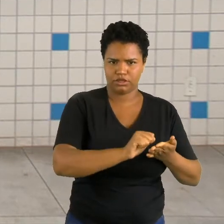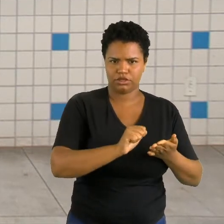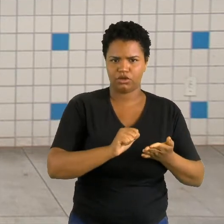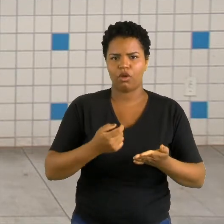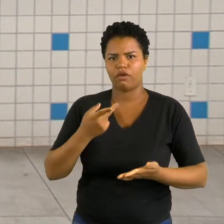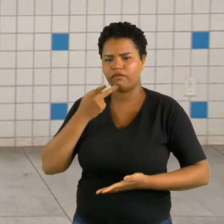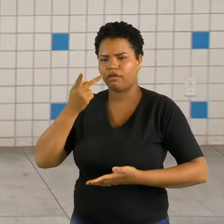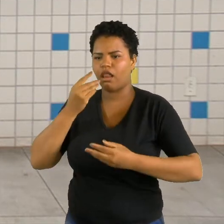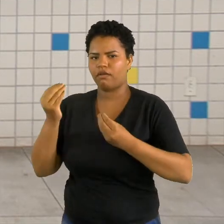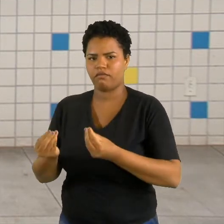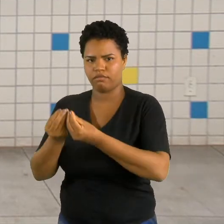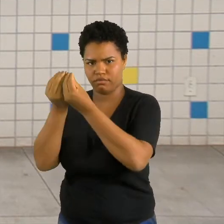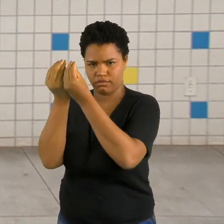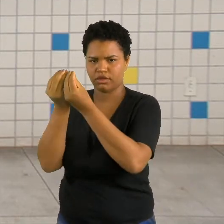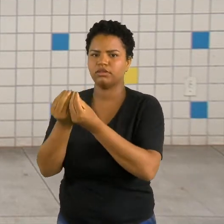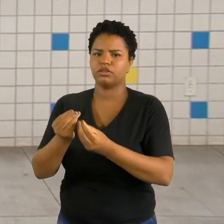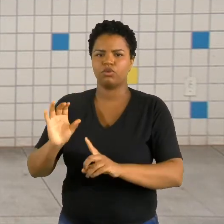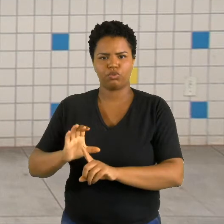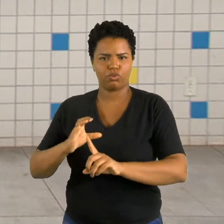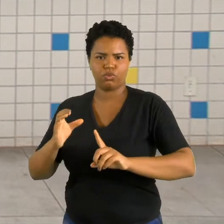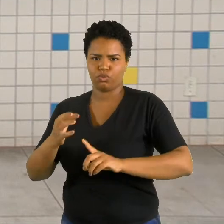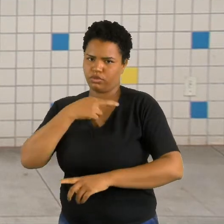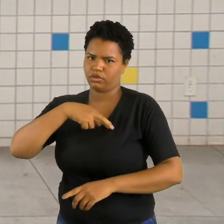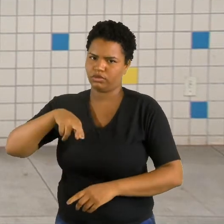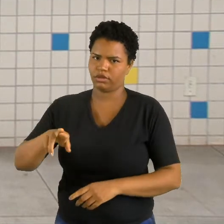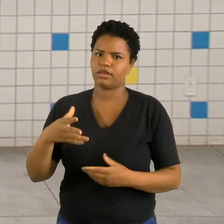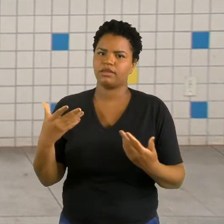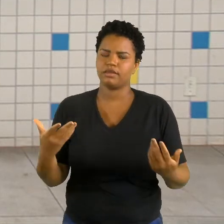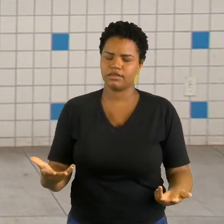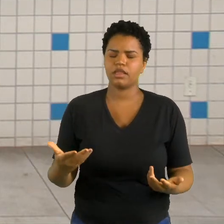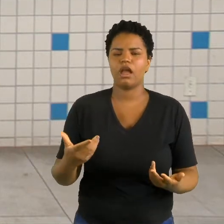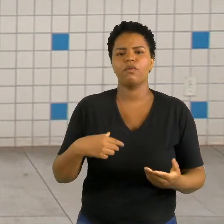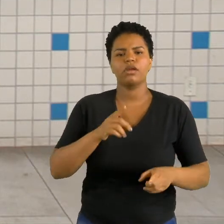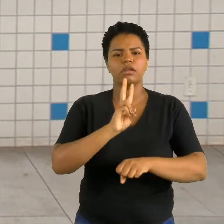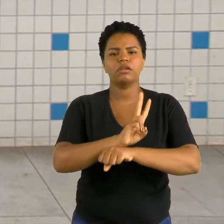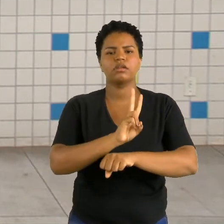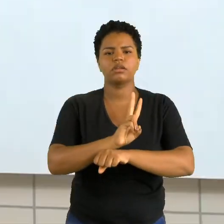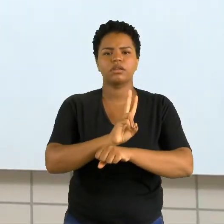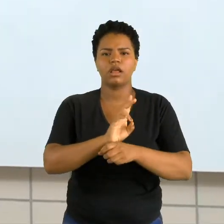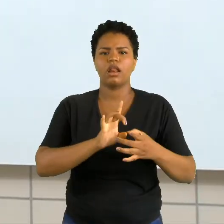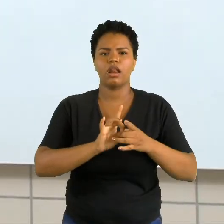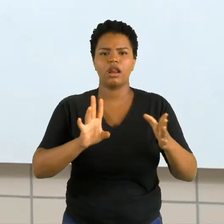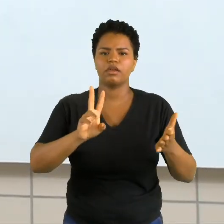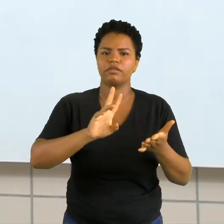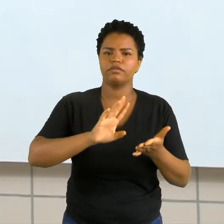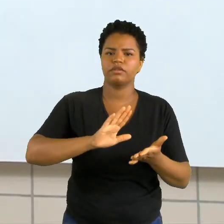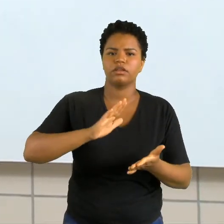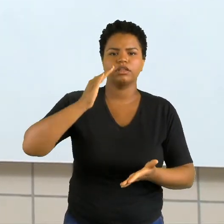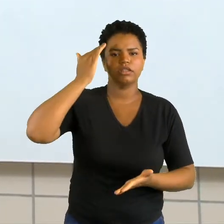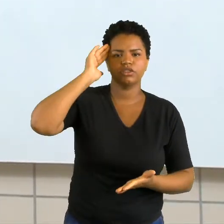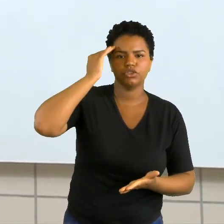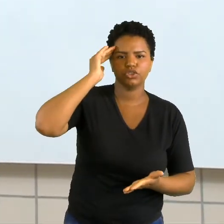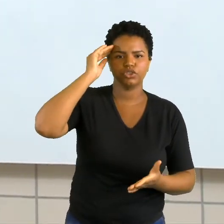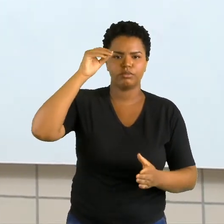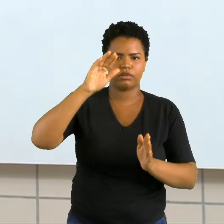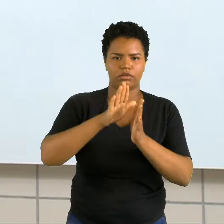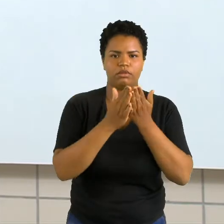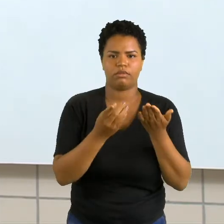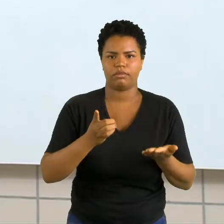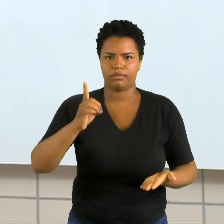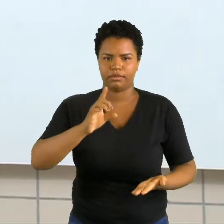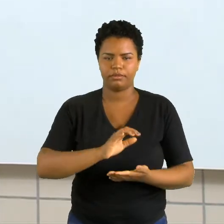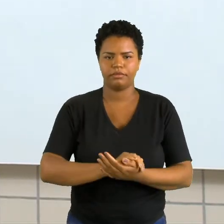falava sobre o sacerdócio universal. Ou seja, Lutero defendia que todos os cristãos eram sacerdotes e,